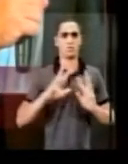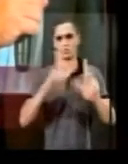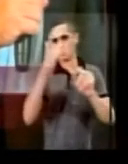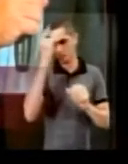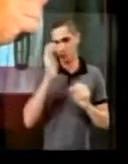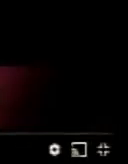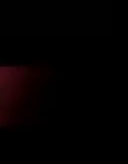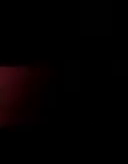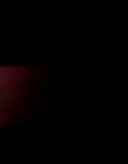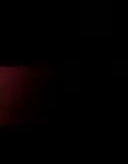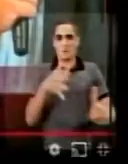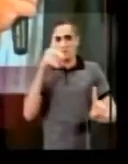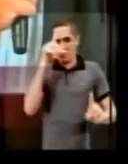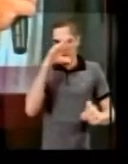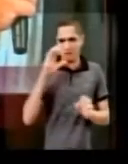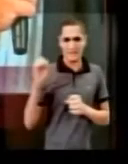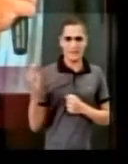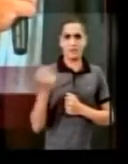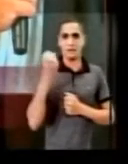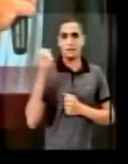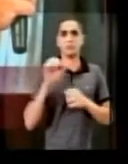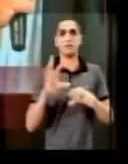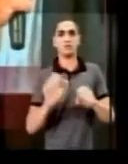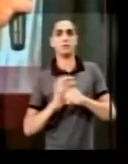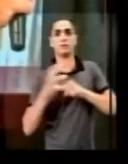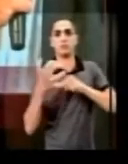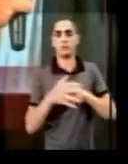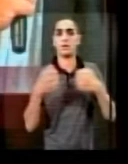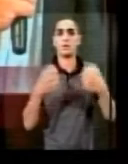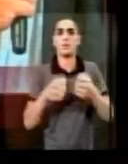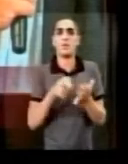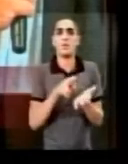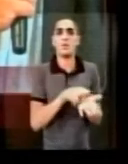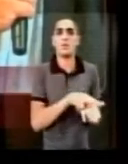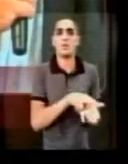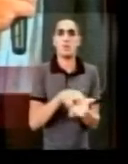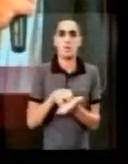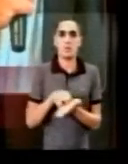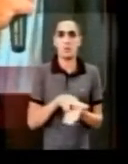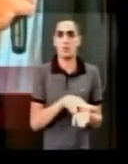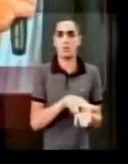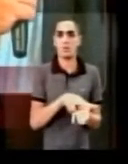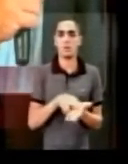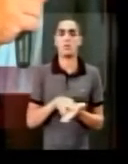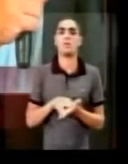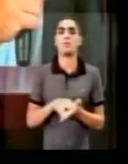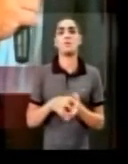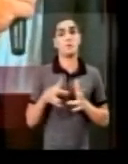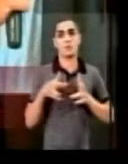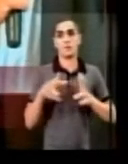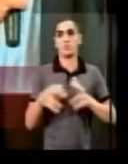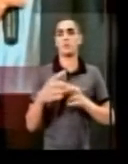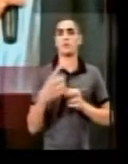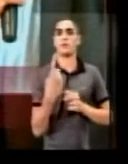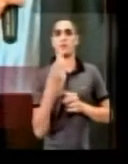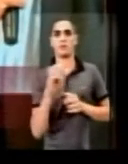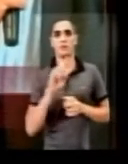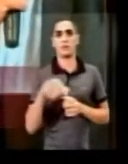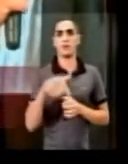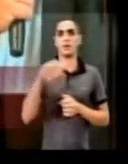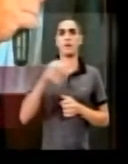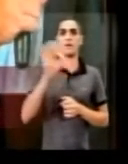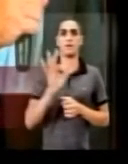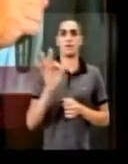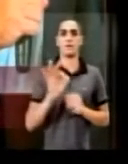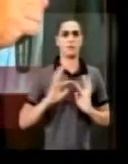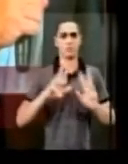casos. Que necessita de internações, o que corresponde a